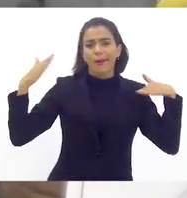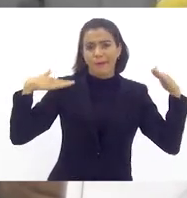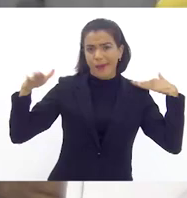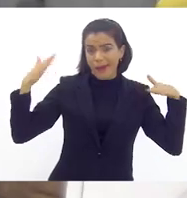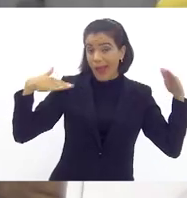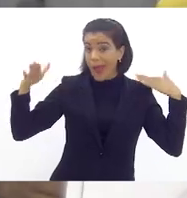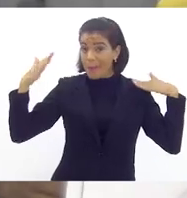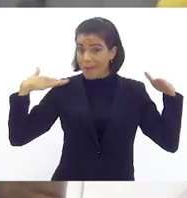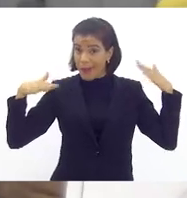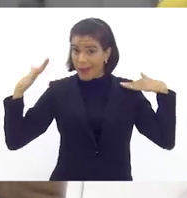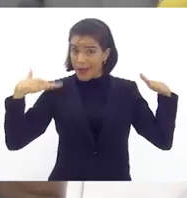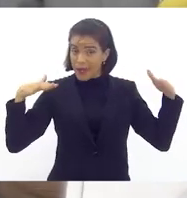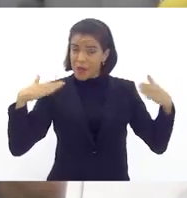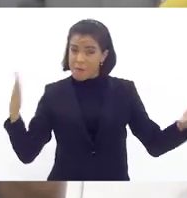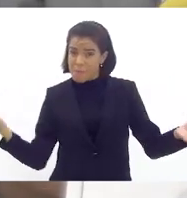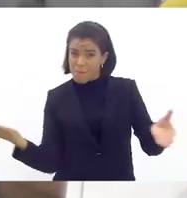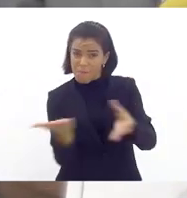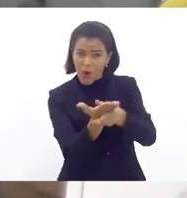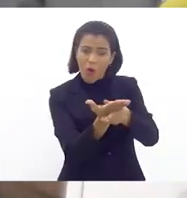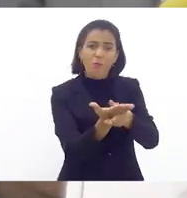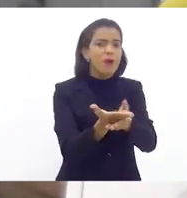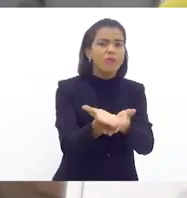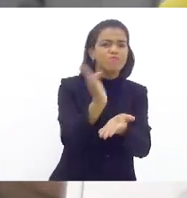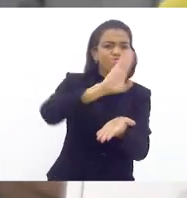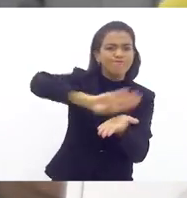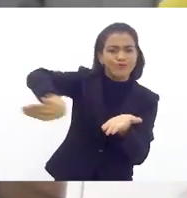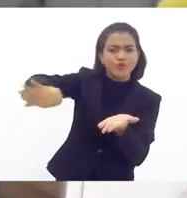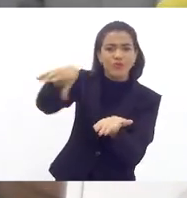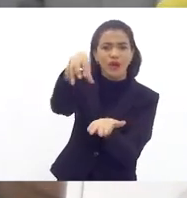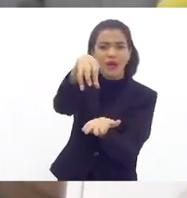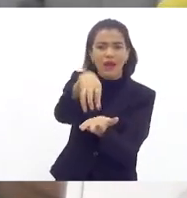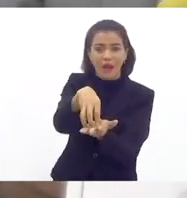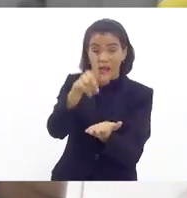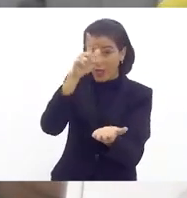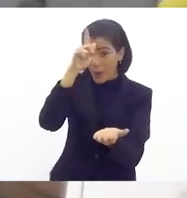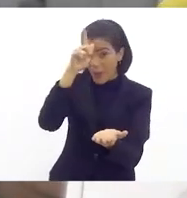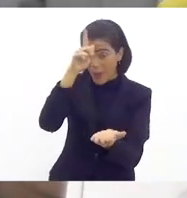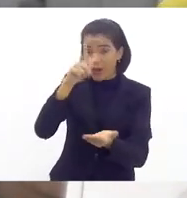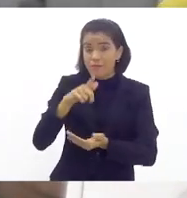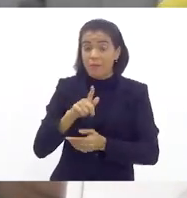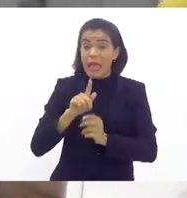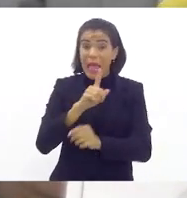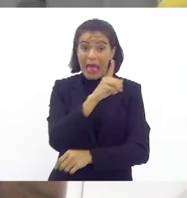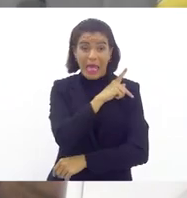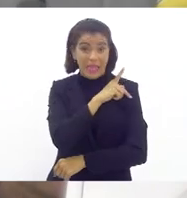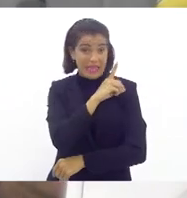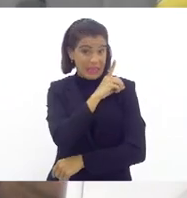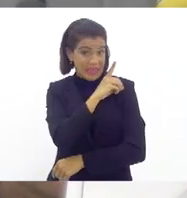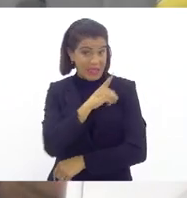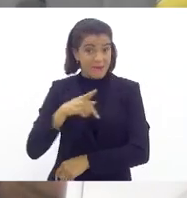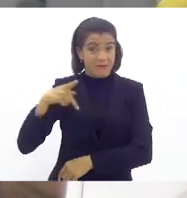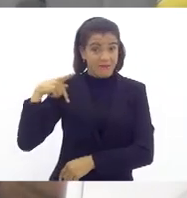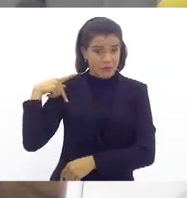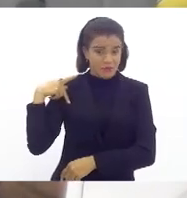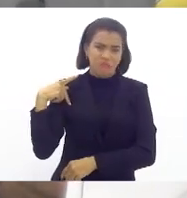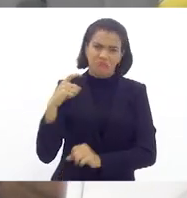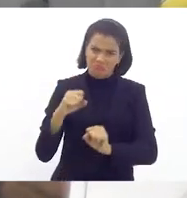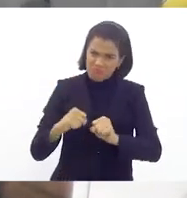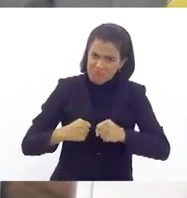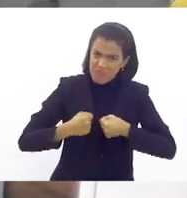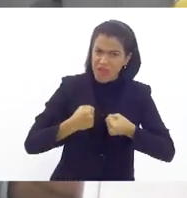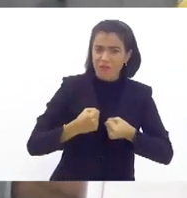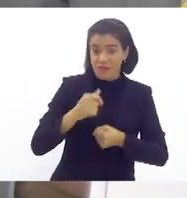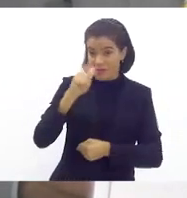e a Marinha entrou com uma ação para tirar os quilombolas de lá. A Defensoria Pública, claro, defendendo os